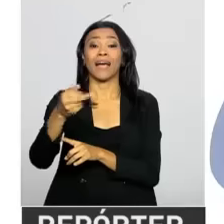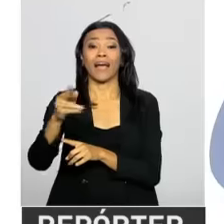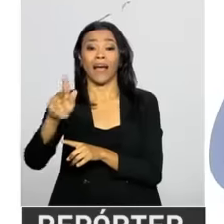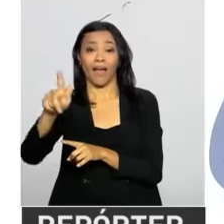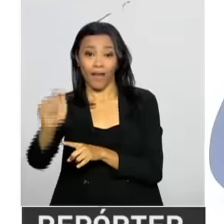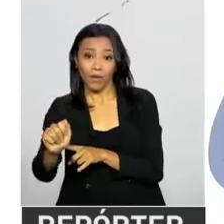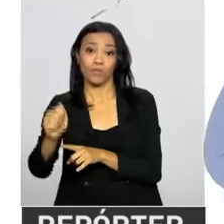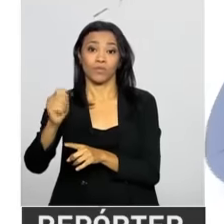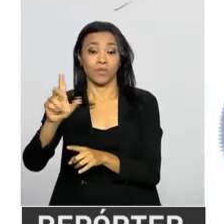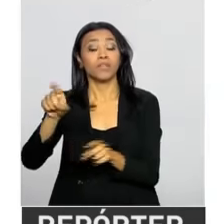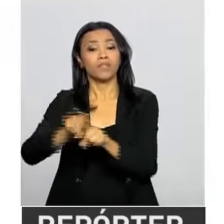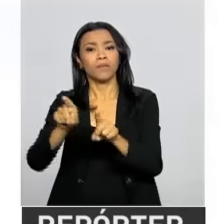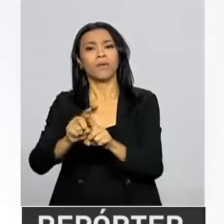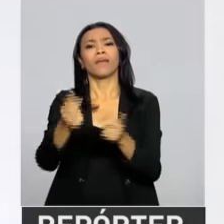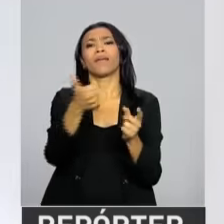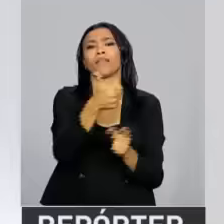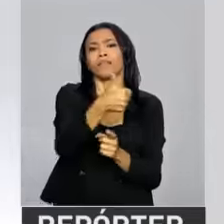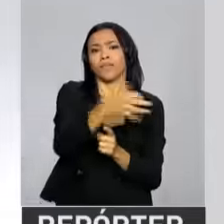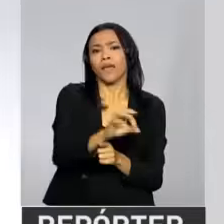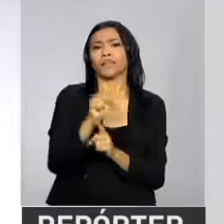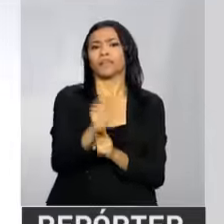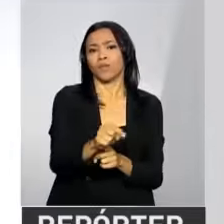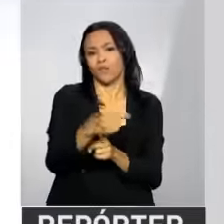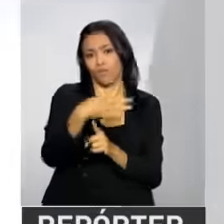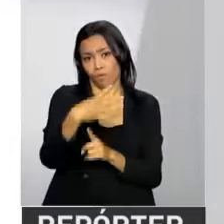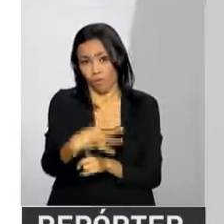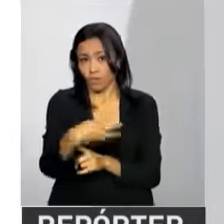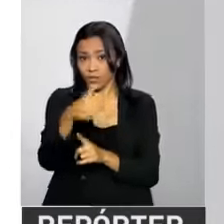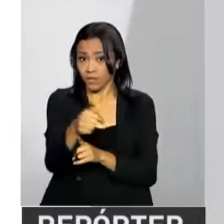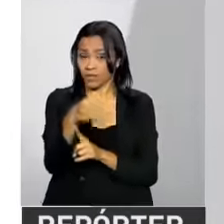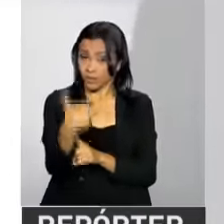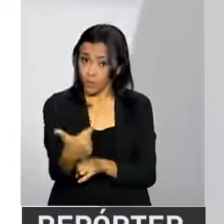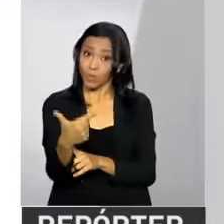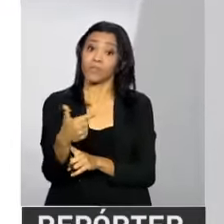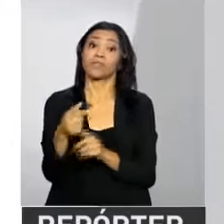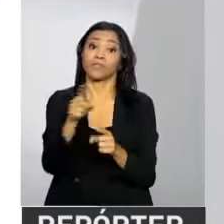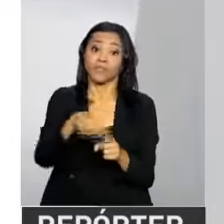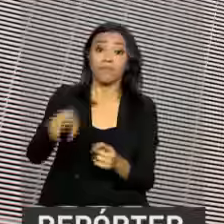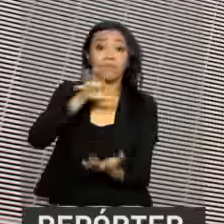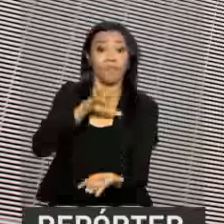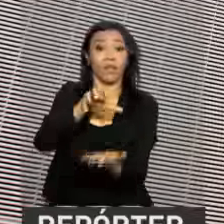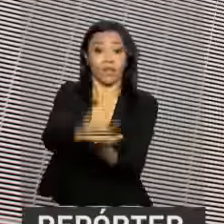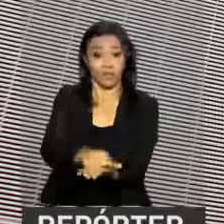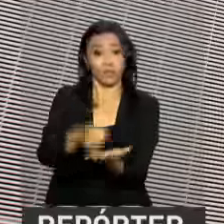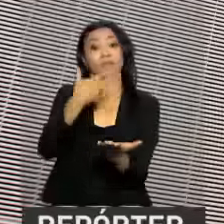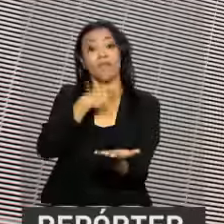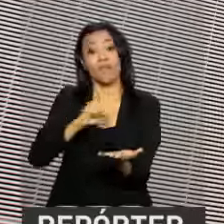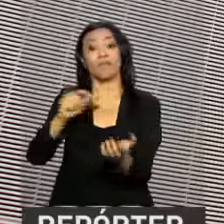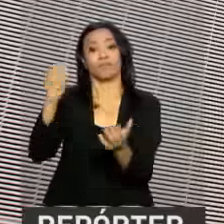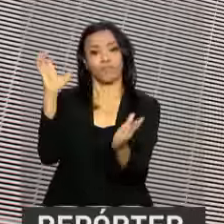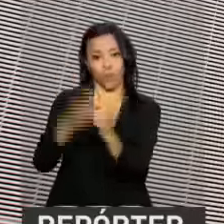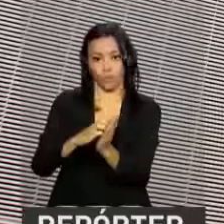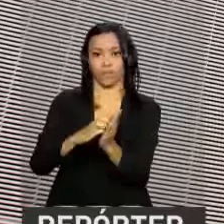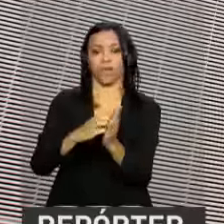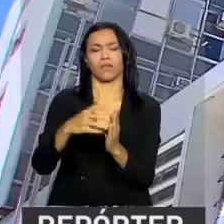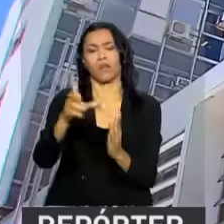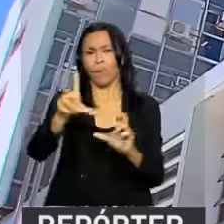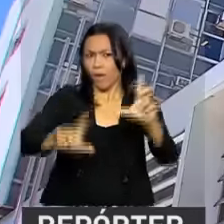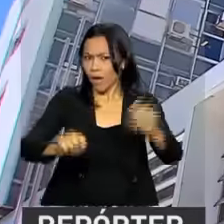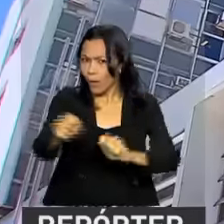outros 10.462 postos para servidores concursados uma economia de